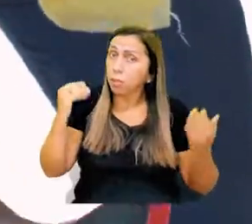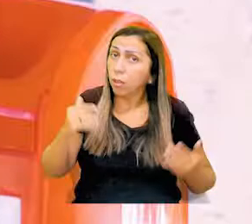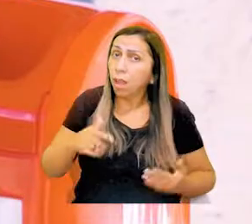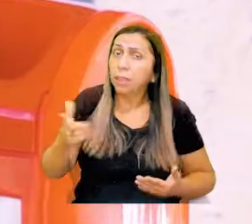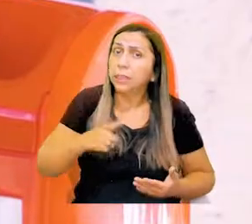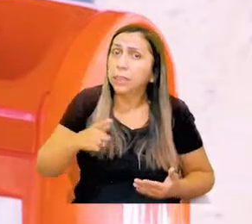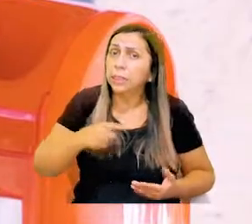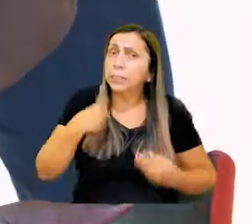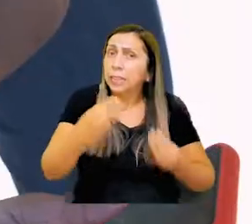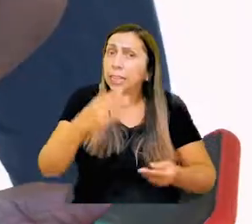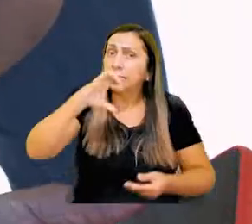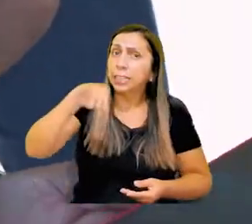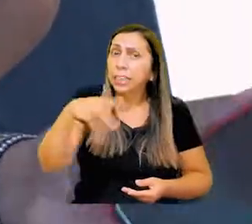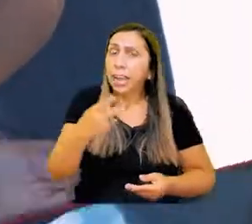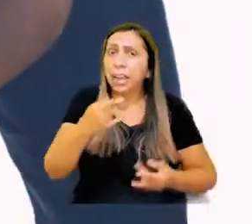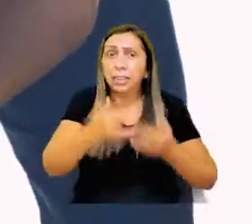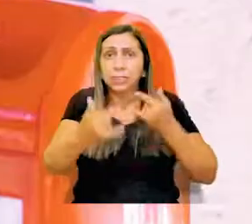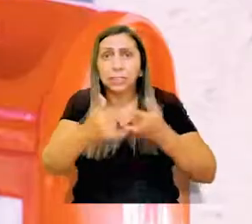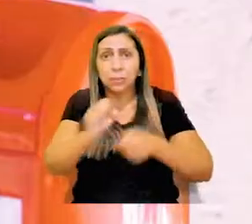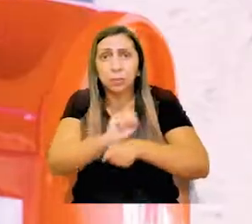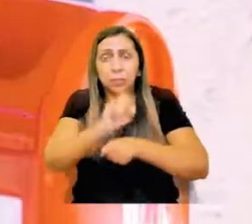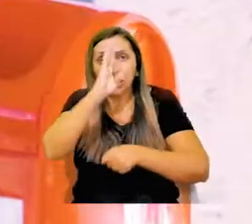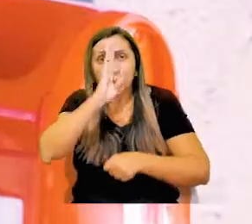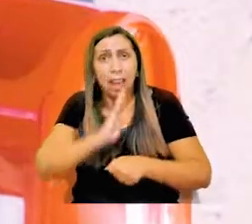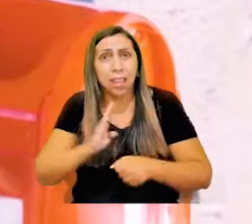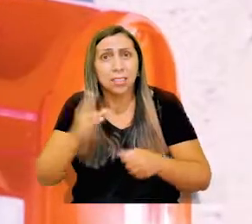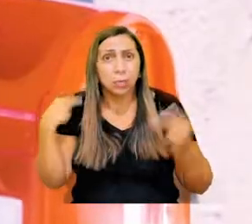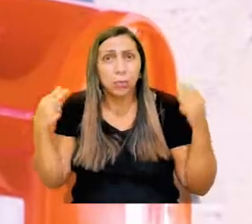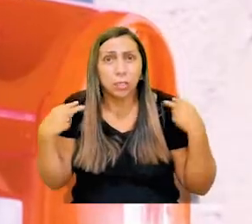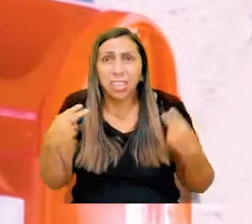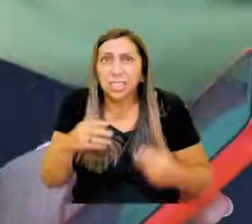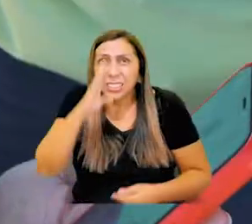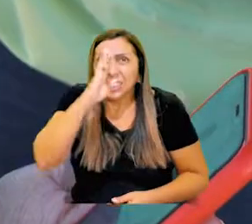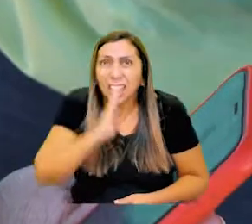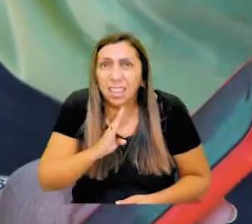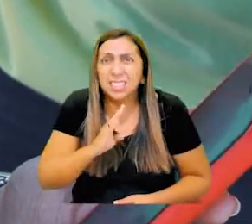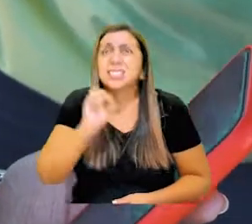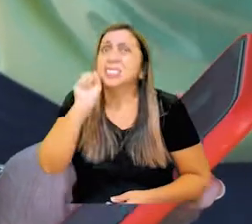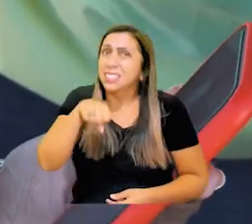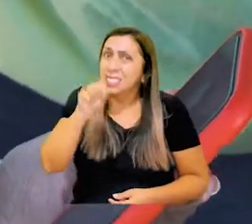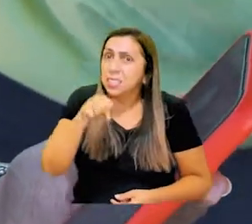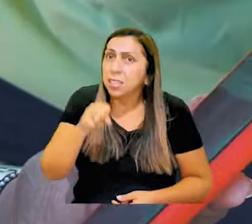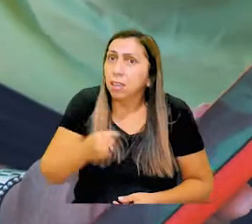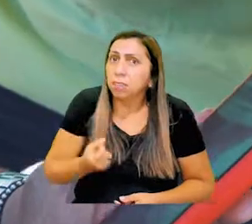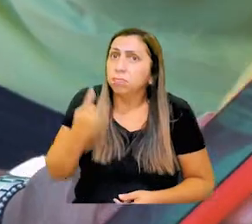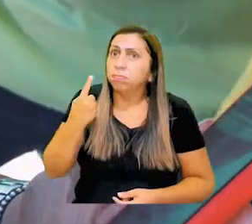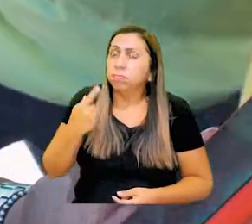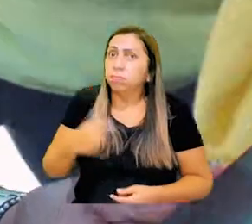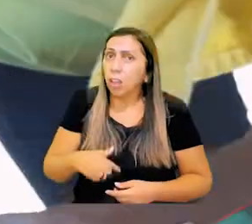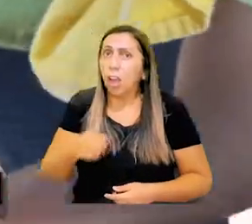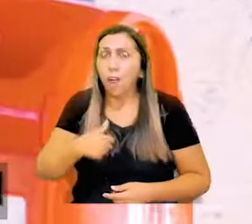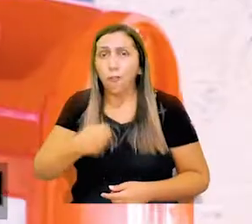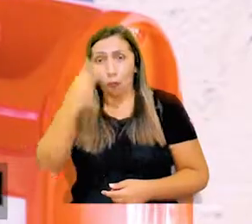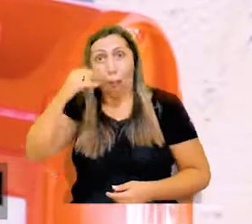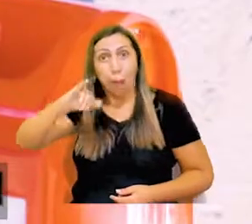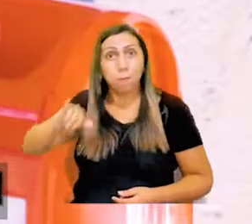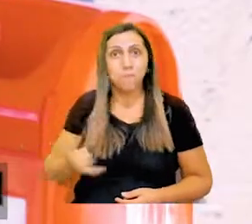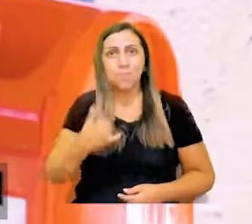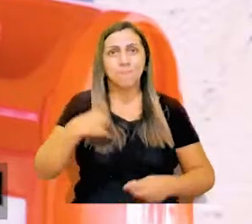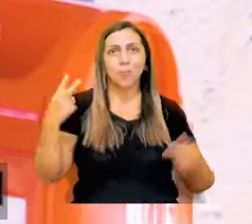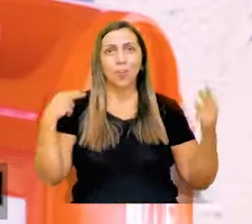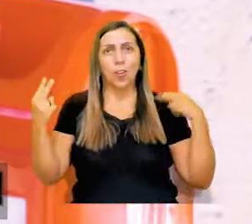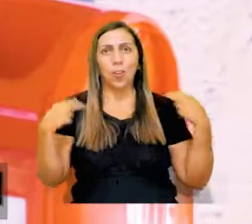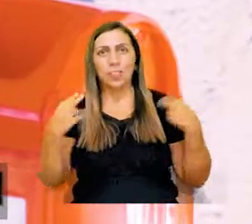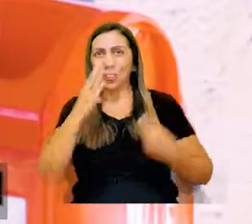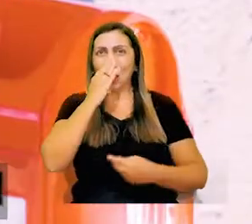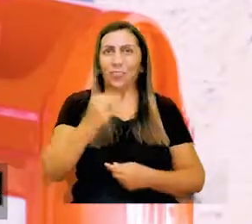O projeto do governo agora dando CNH, carteira de motorista de graça pra todo mundo. De graça? De graça. Papai. Agora é minha chance de